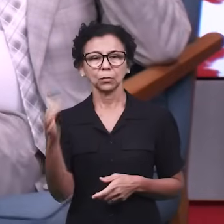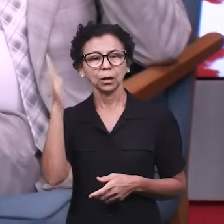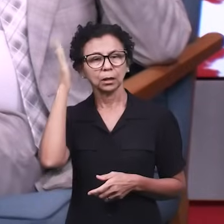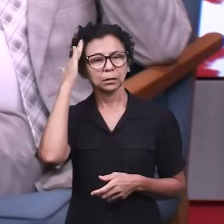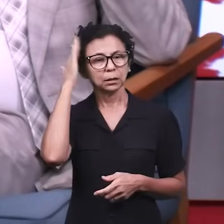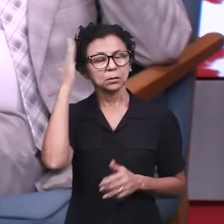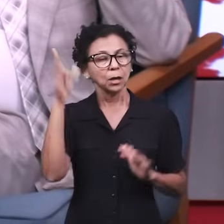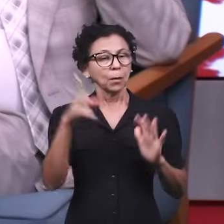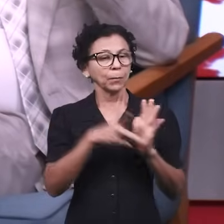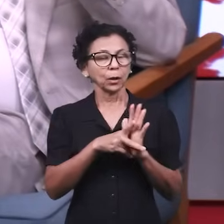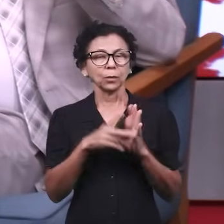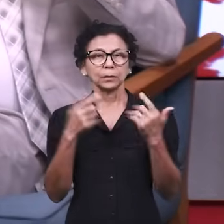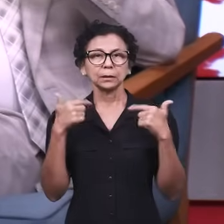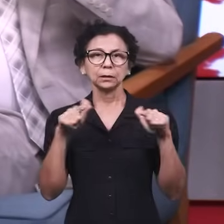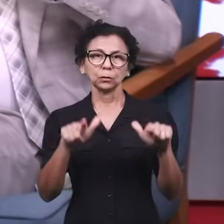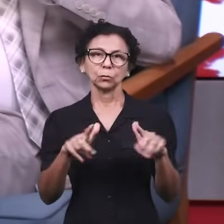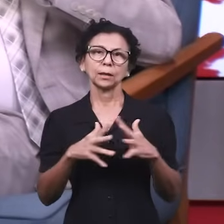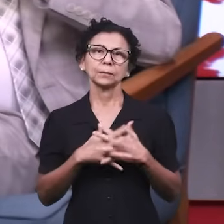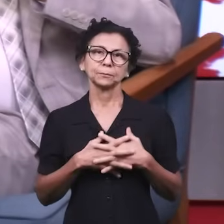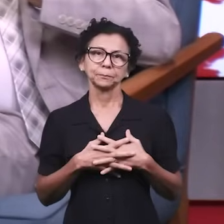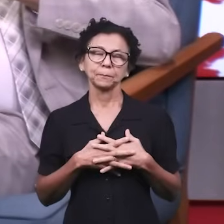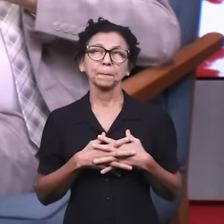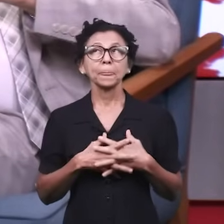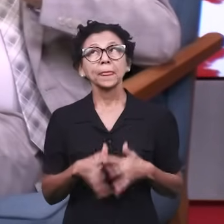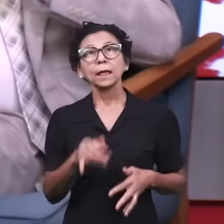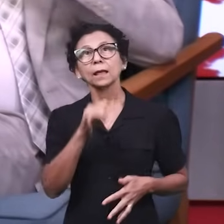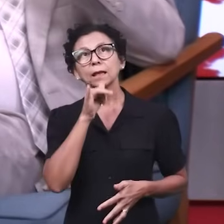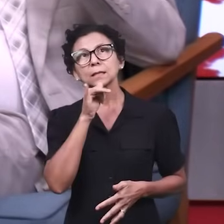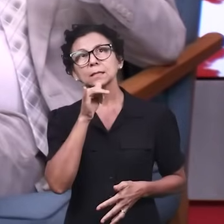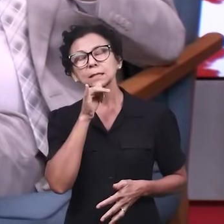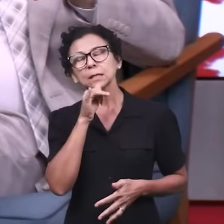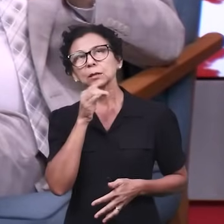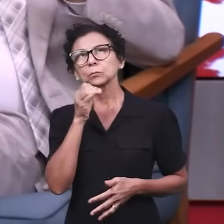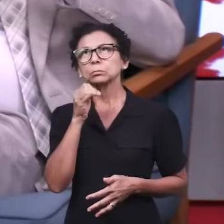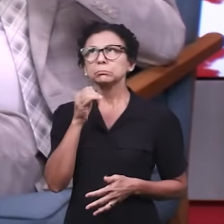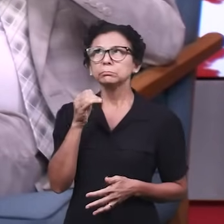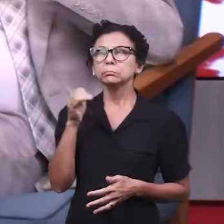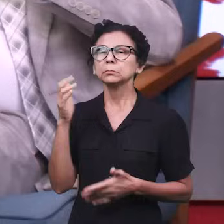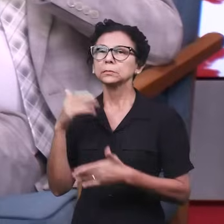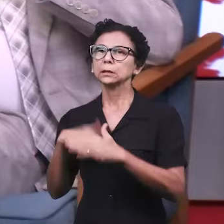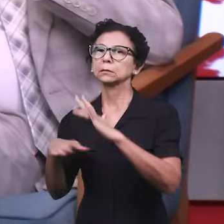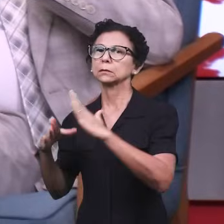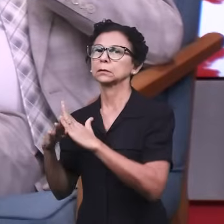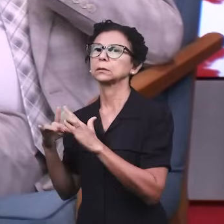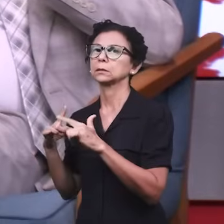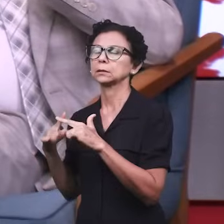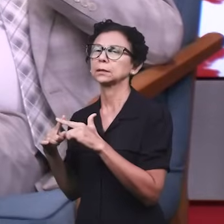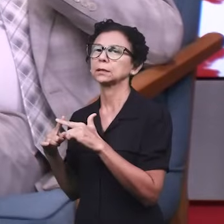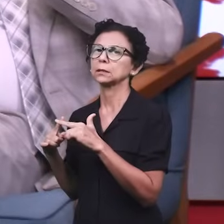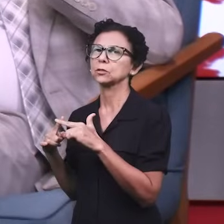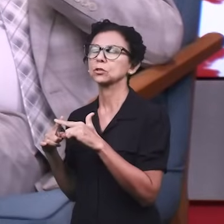língua. Então, o que seria isso? Suponhamos que dentro da igreja